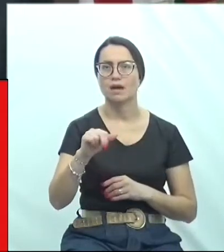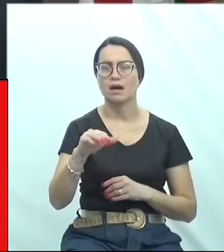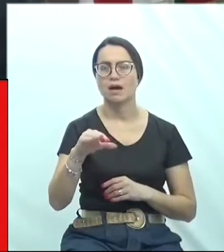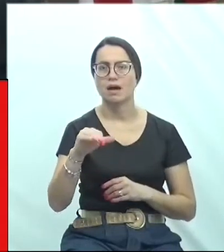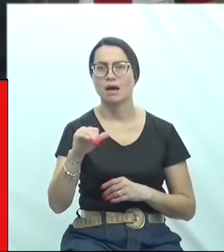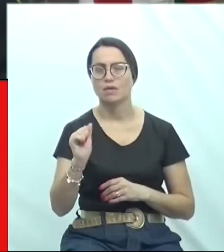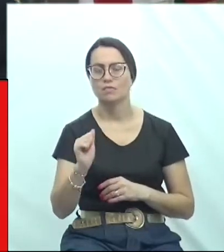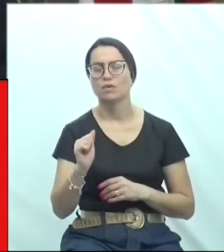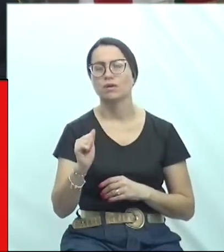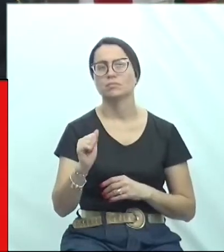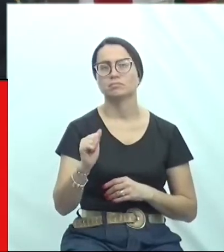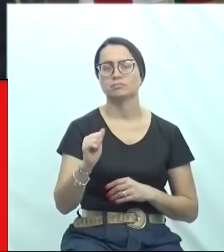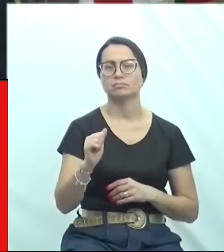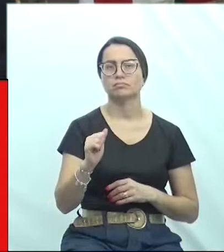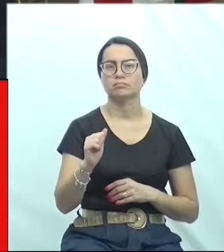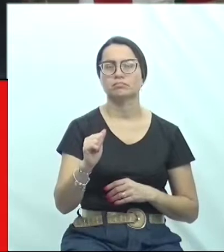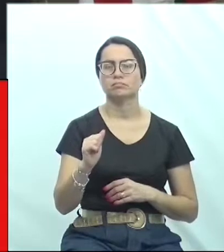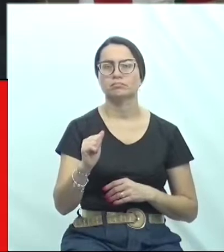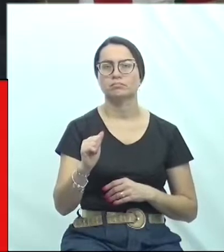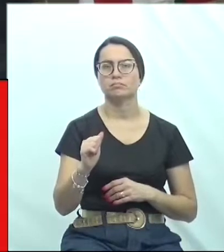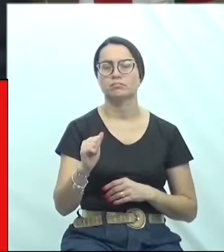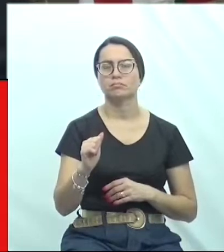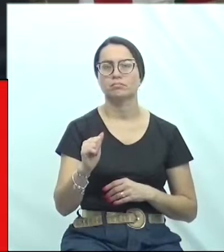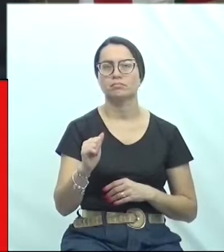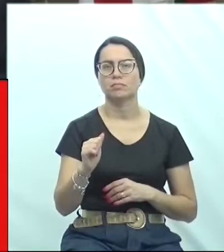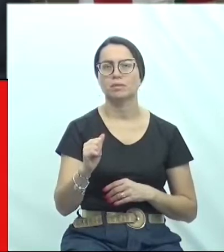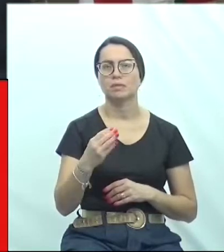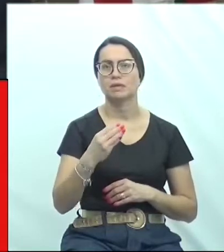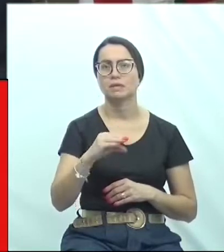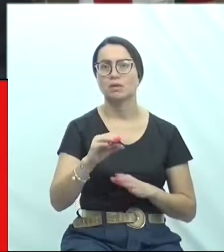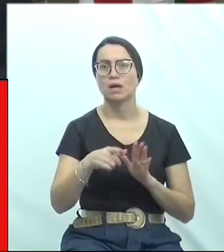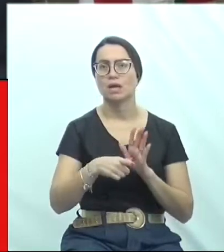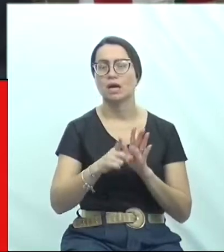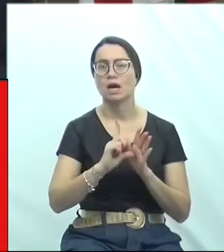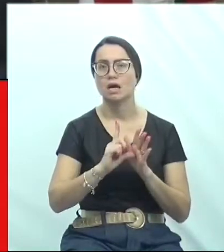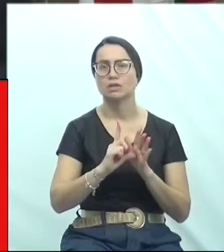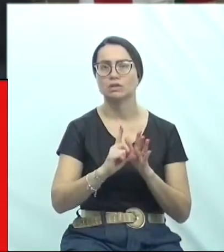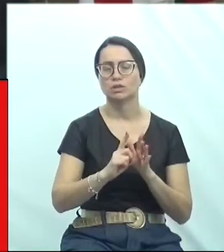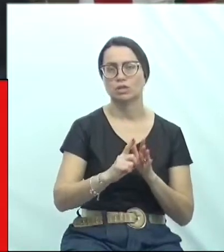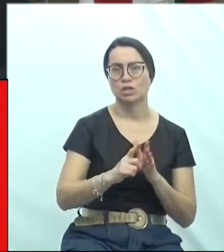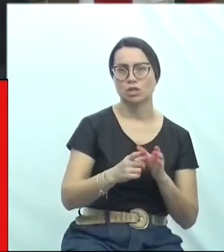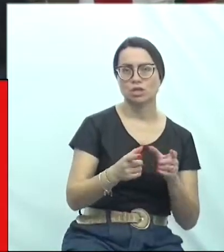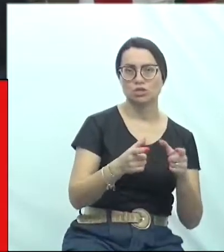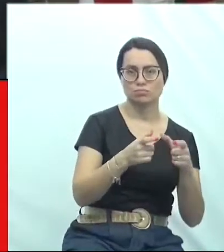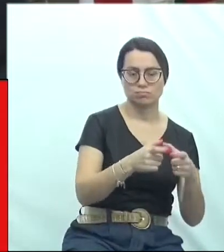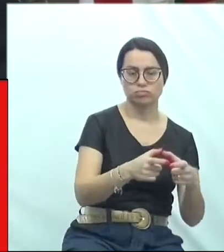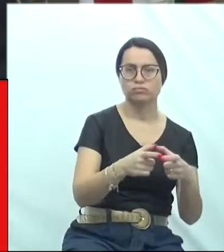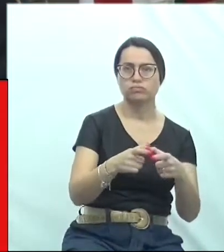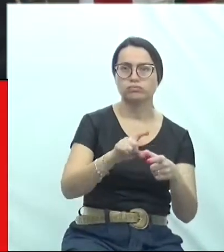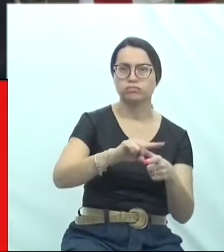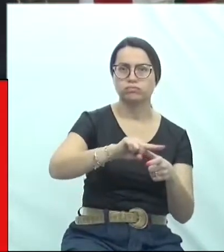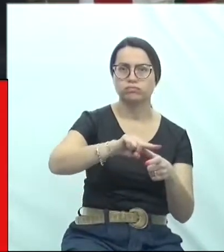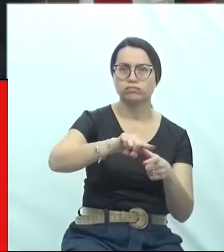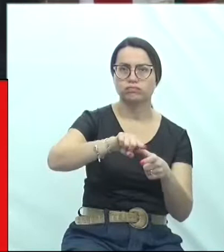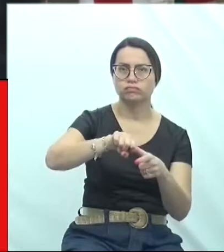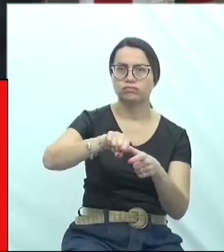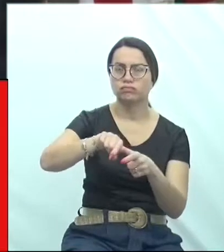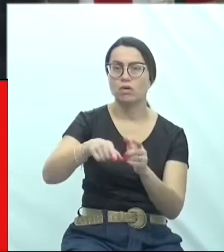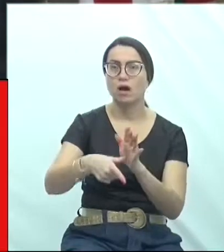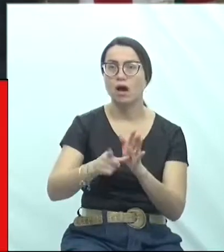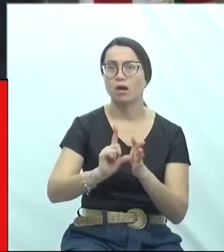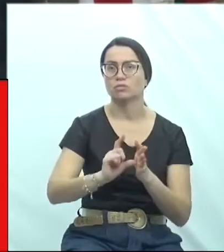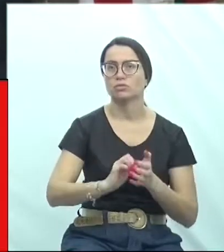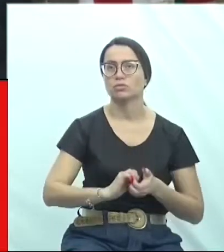como queremos chamar, para ser colocadas antes dos odômetros em residências, comércios, no município de